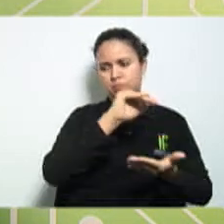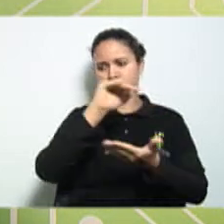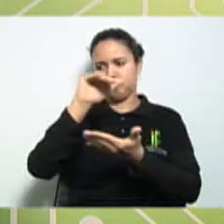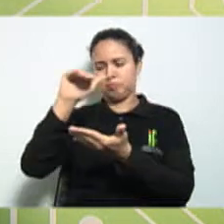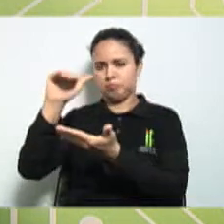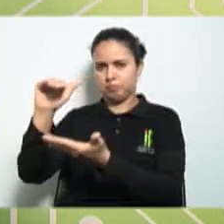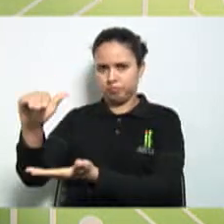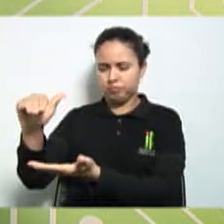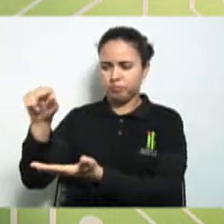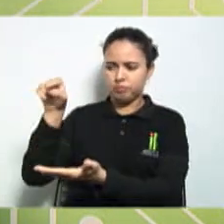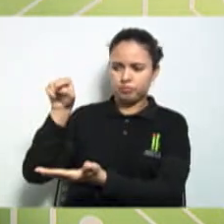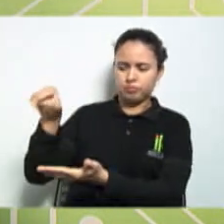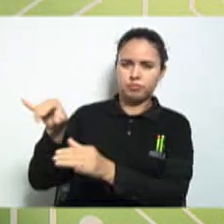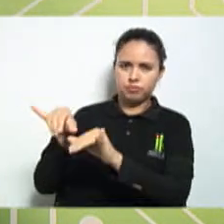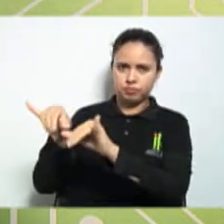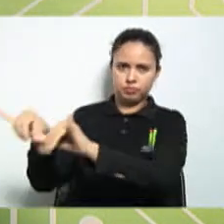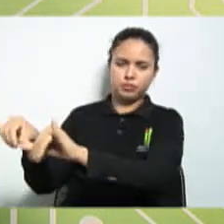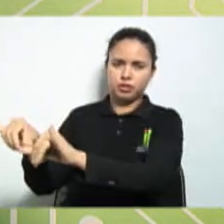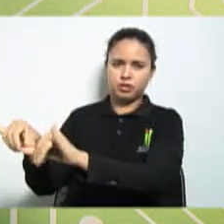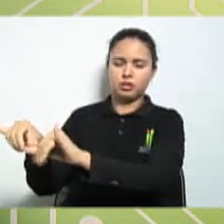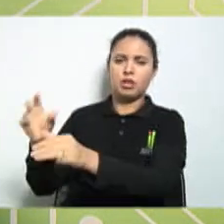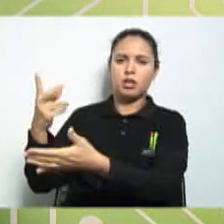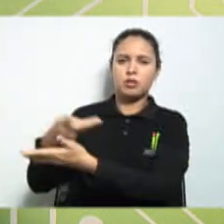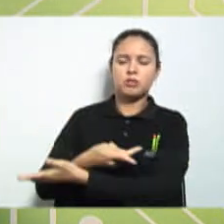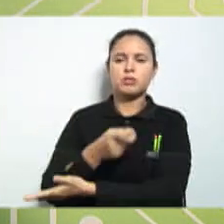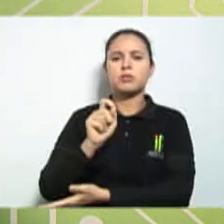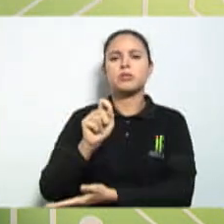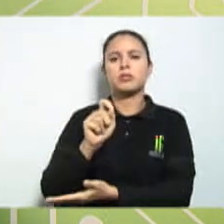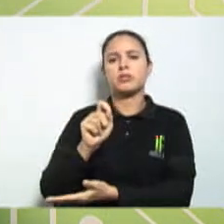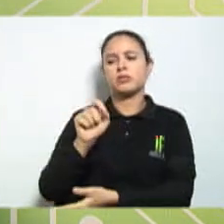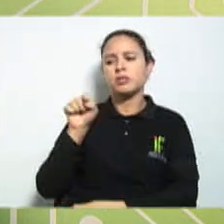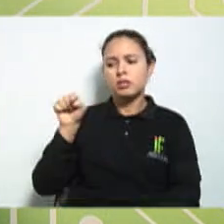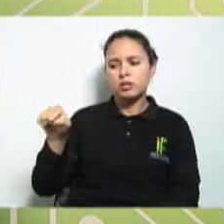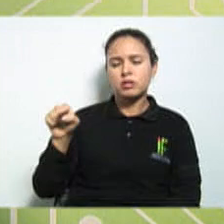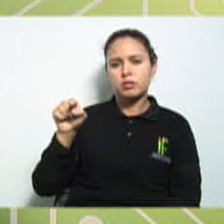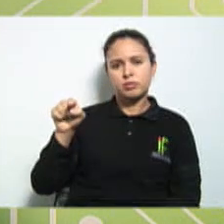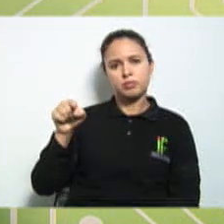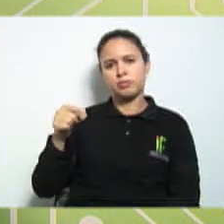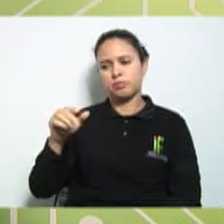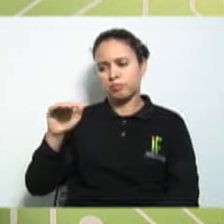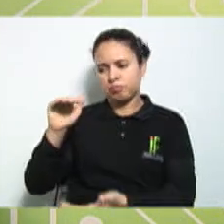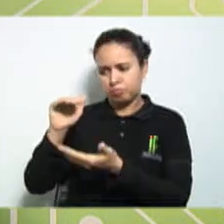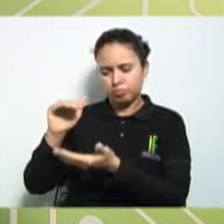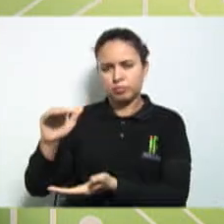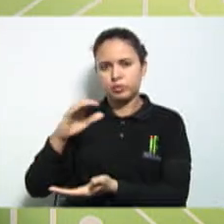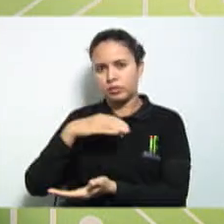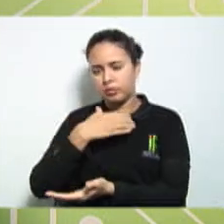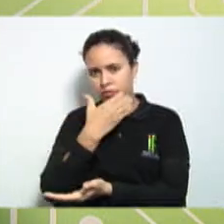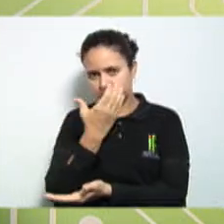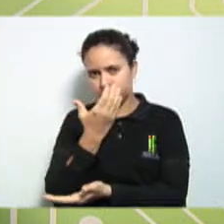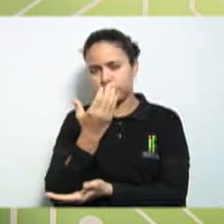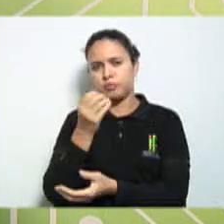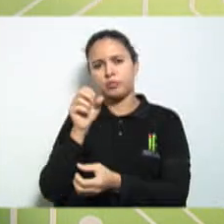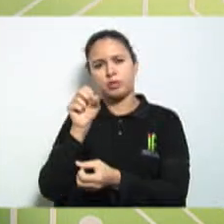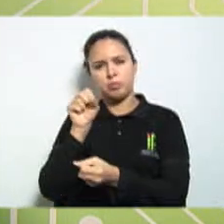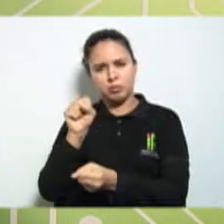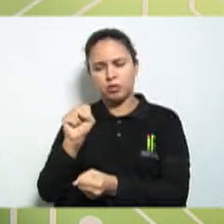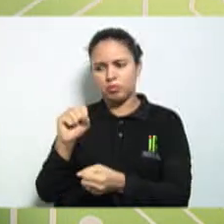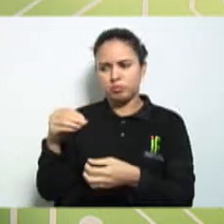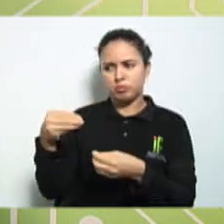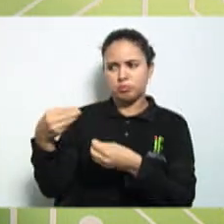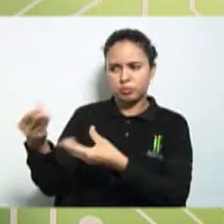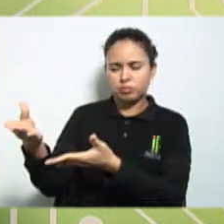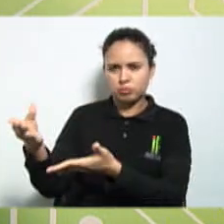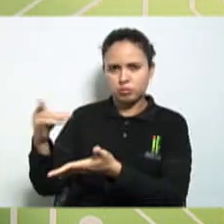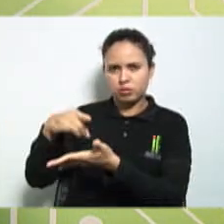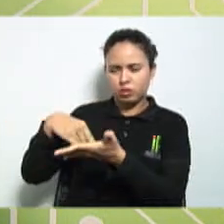de supermercado, o que acontece? Essa polpa de fruta ela pode ser entregue sem